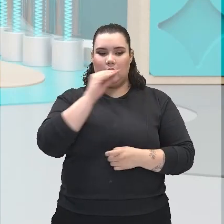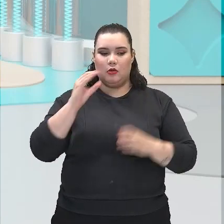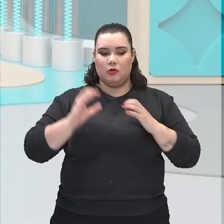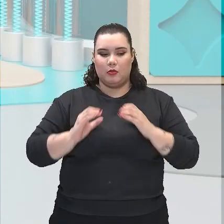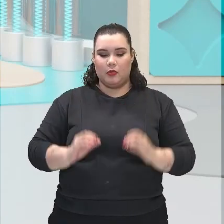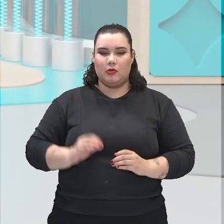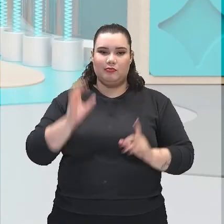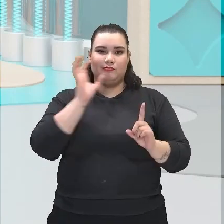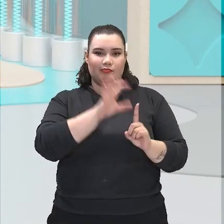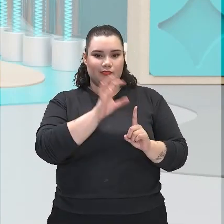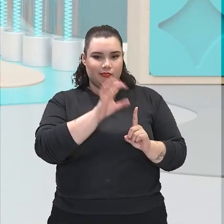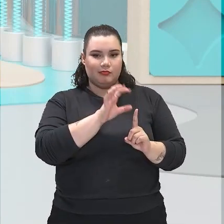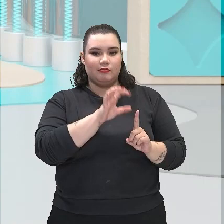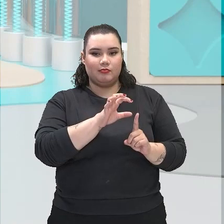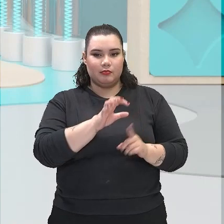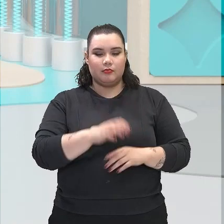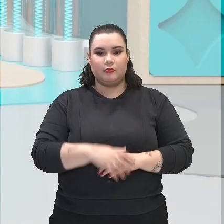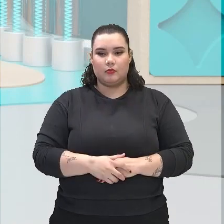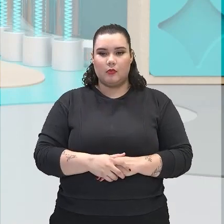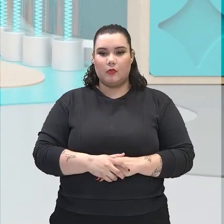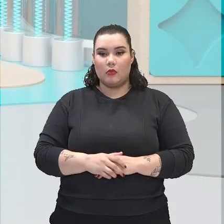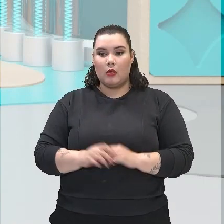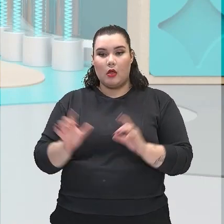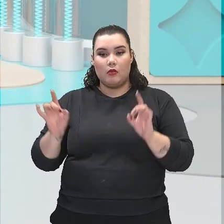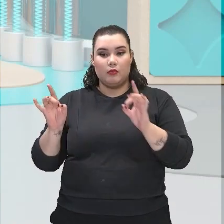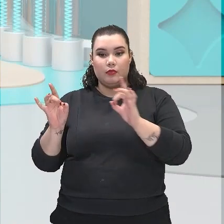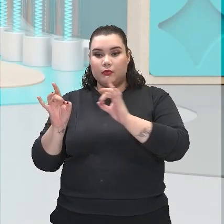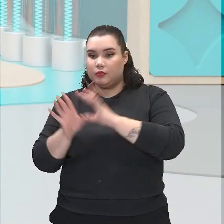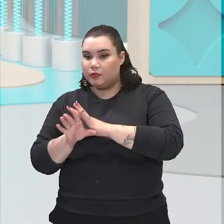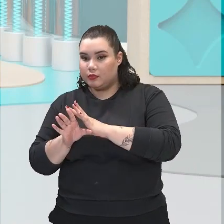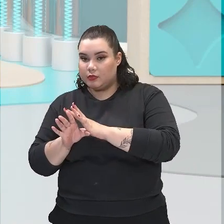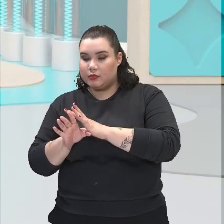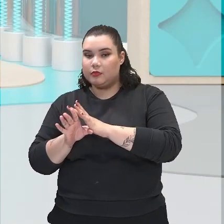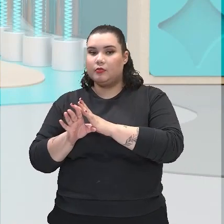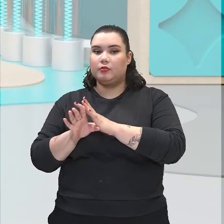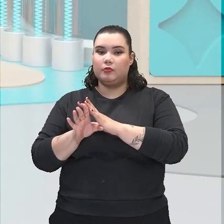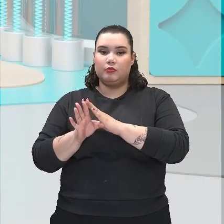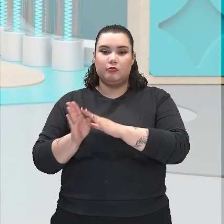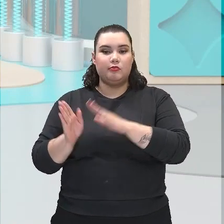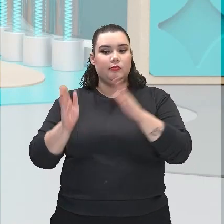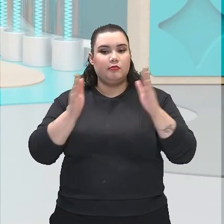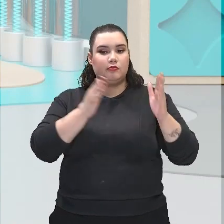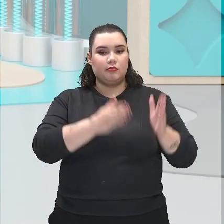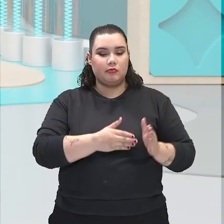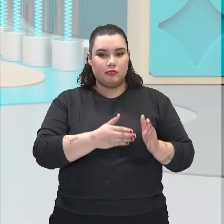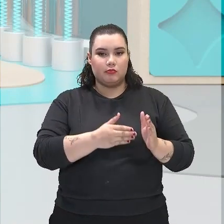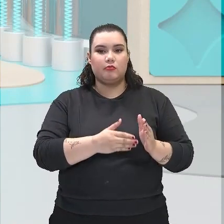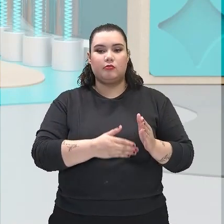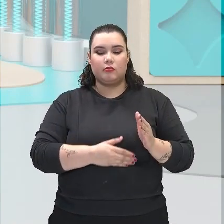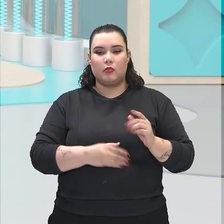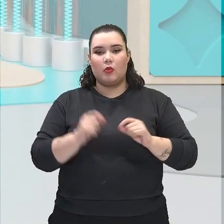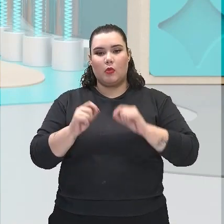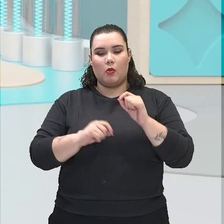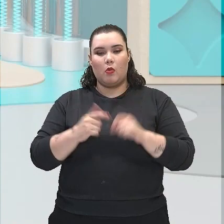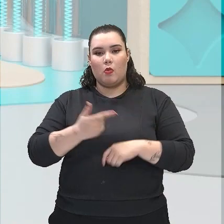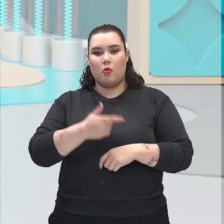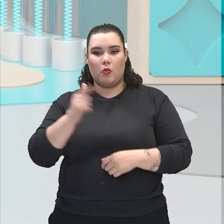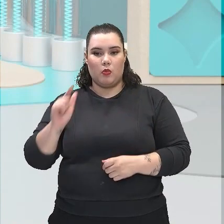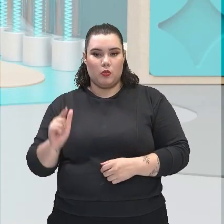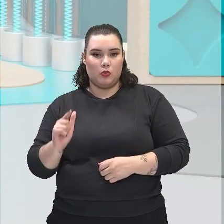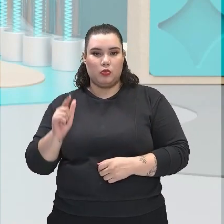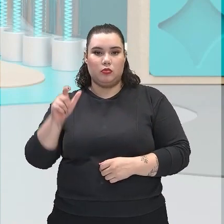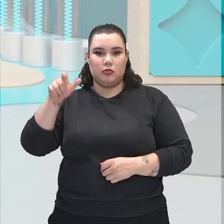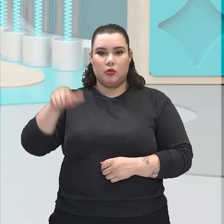crianças, ok? Quando ela terminou de falar, o que aconteceu? A fala foi a vez do outro debatedor falar,